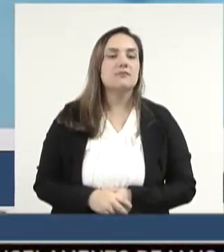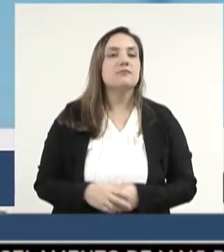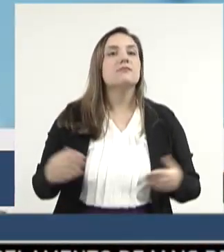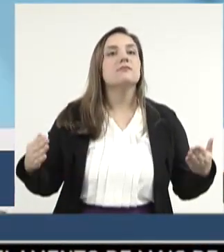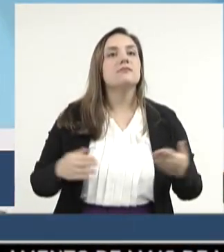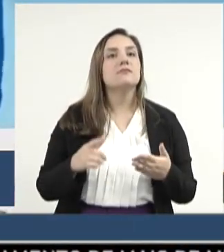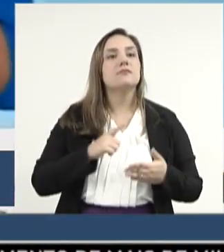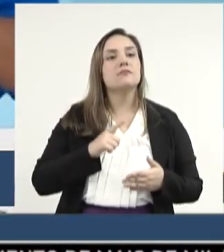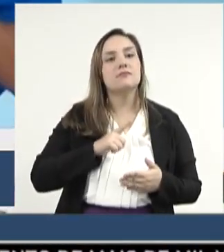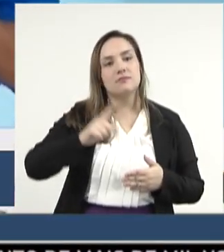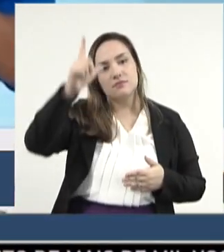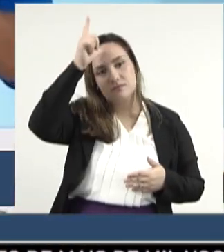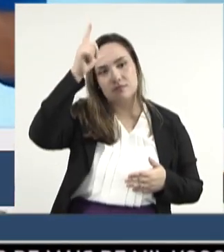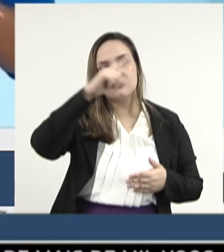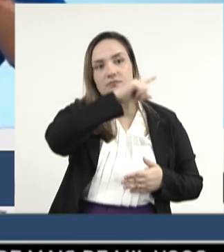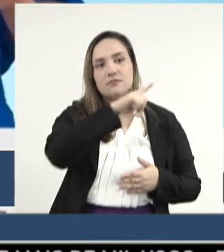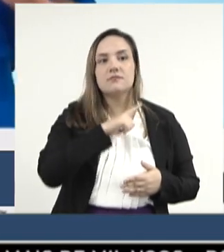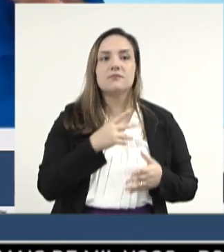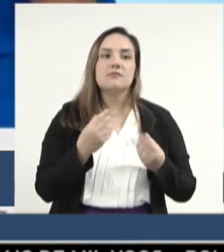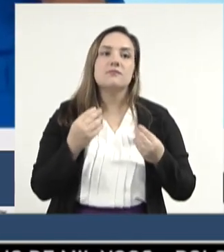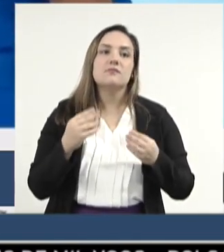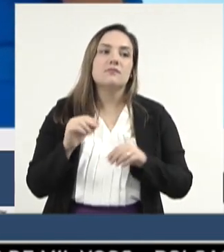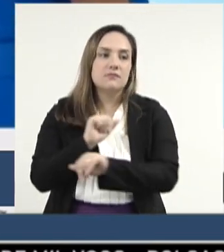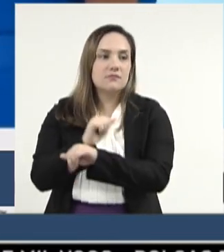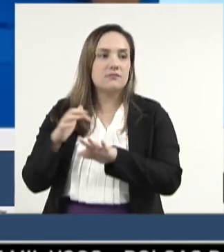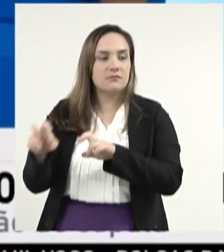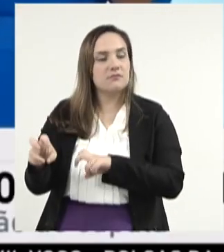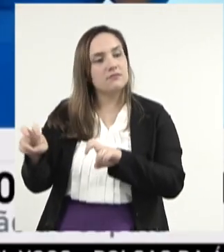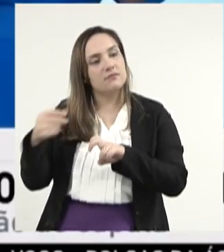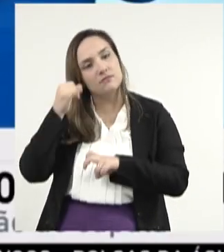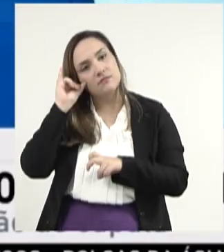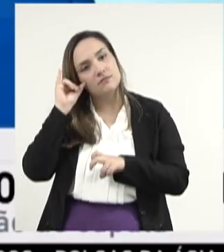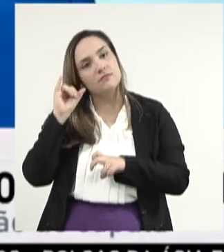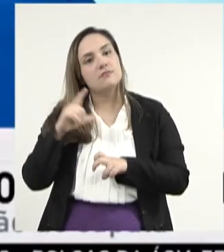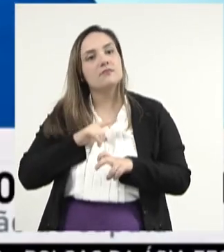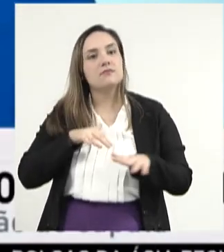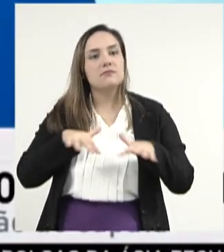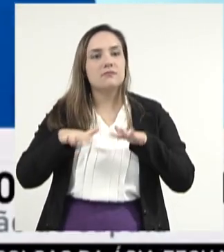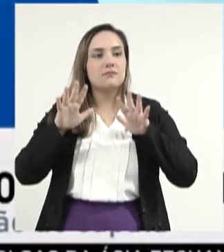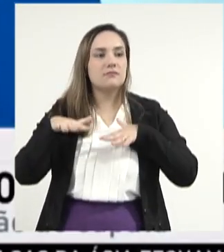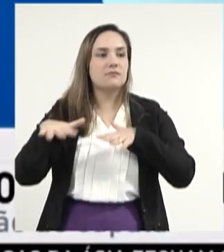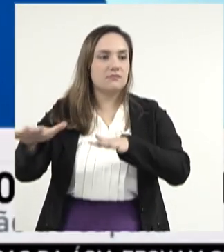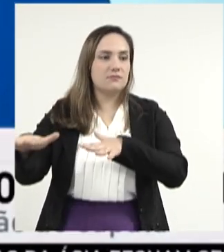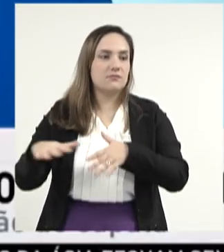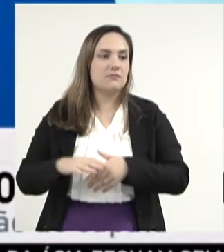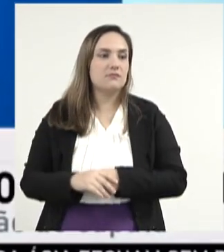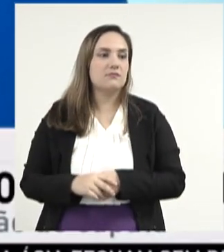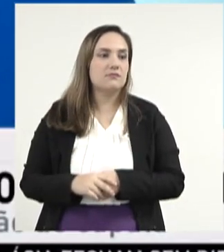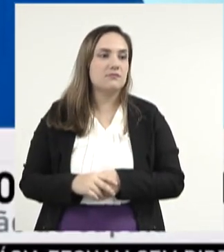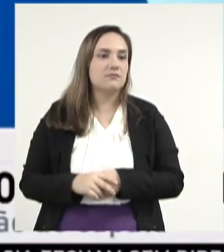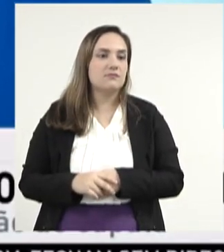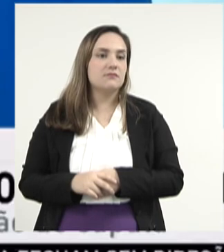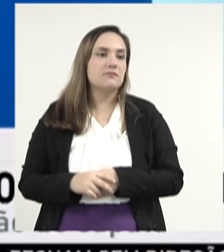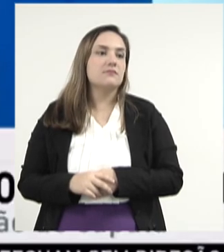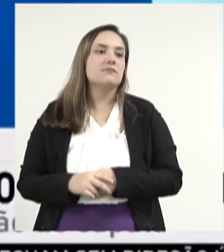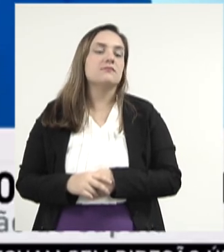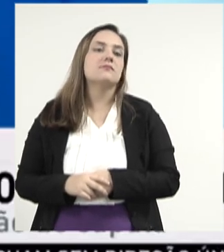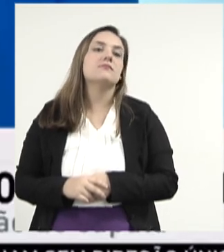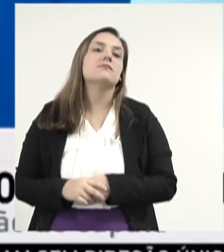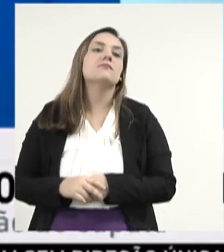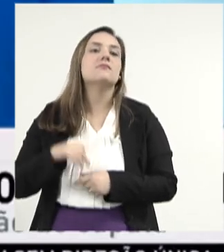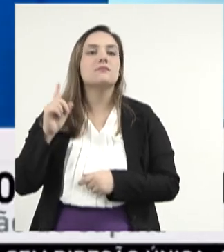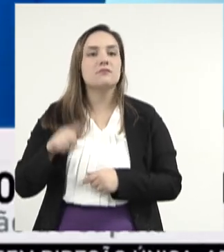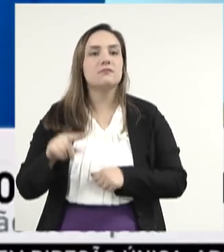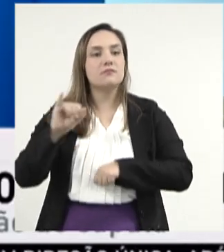Alemanha. Milhares de agricultores fecharam avenidas e organizaram um protesto em Bruxelas, na Bélgica, bem na frente da sede da